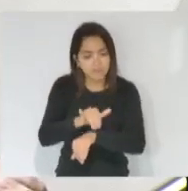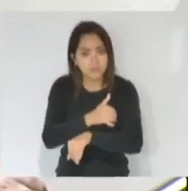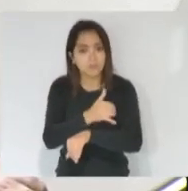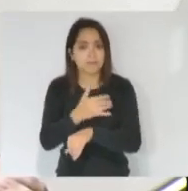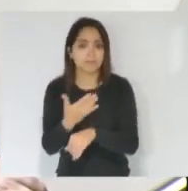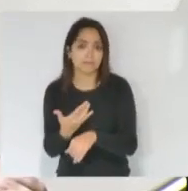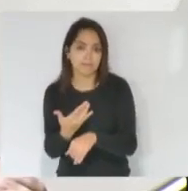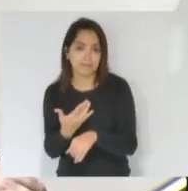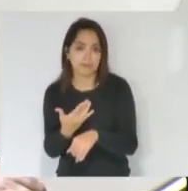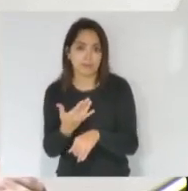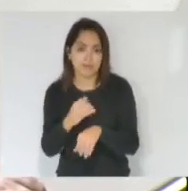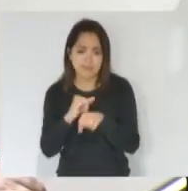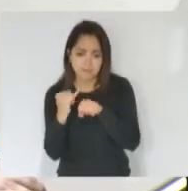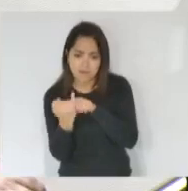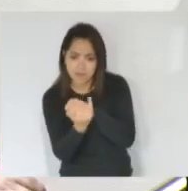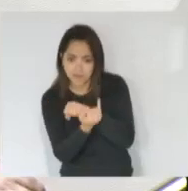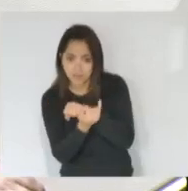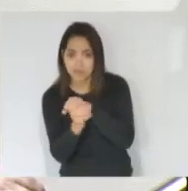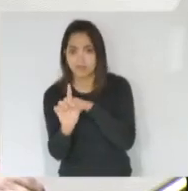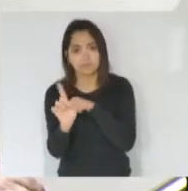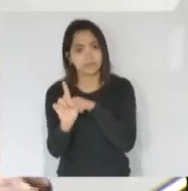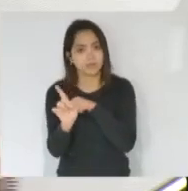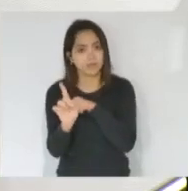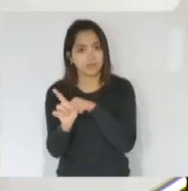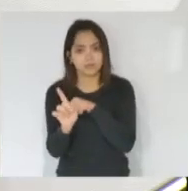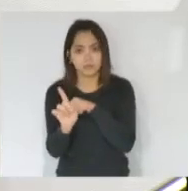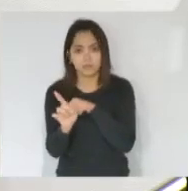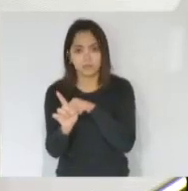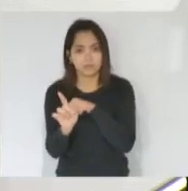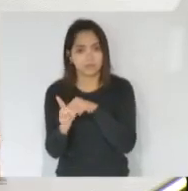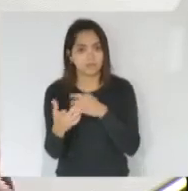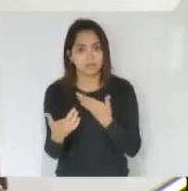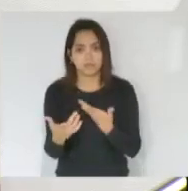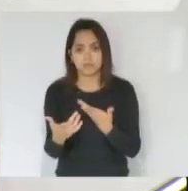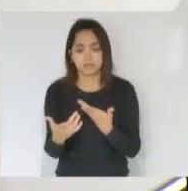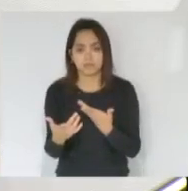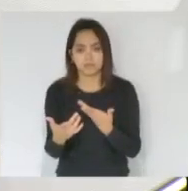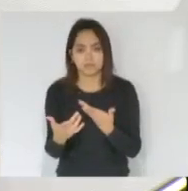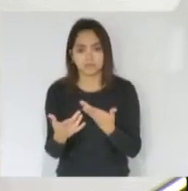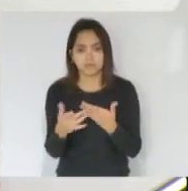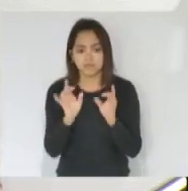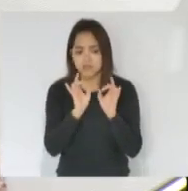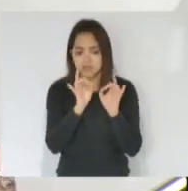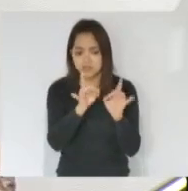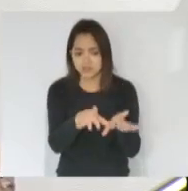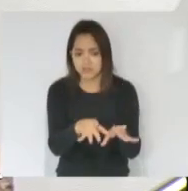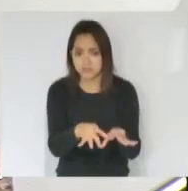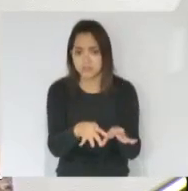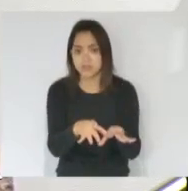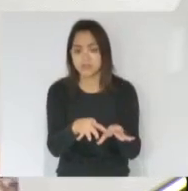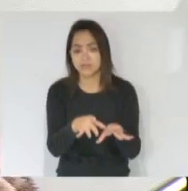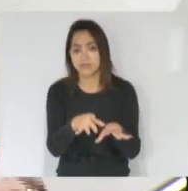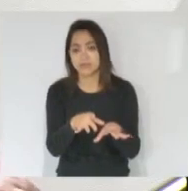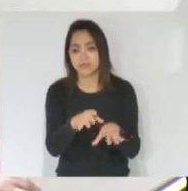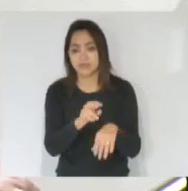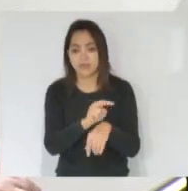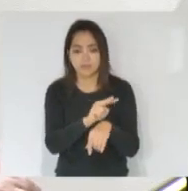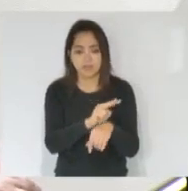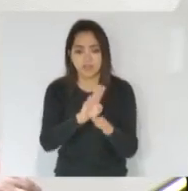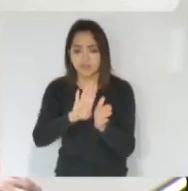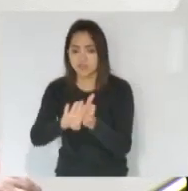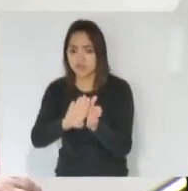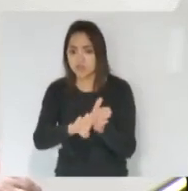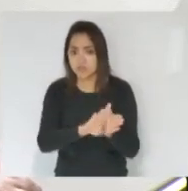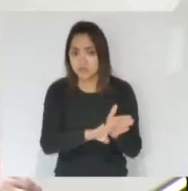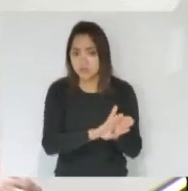não é uma ilha que pode se dar ao luxo de dispensar os fertilizantes. Então, eu vejo que,